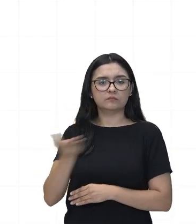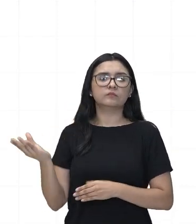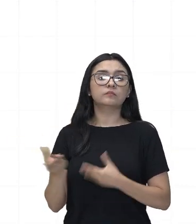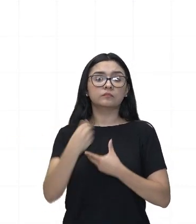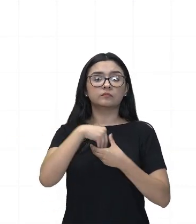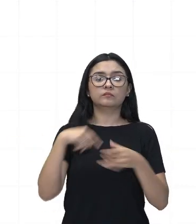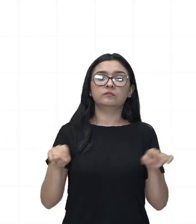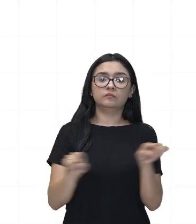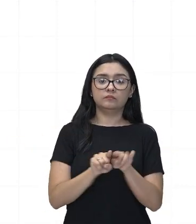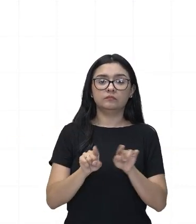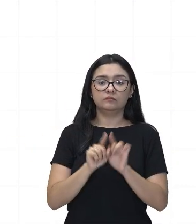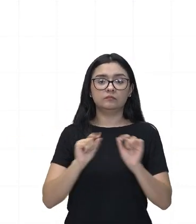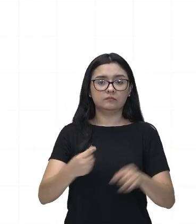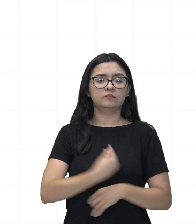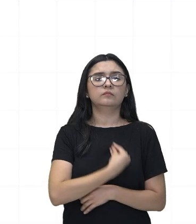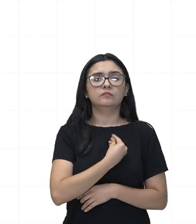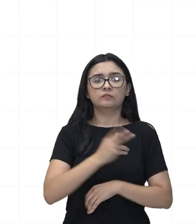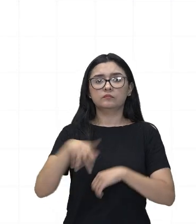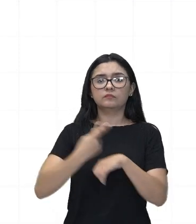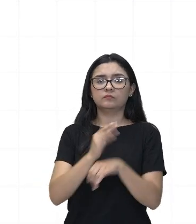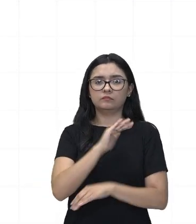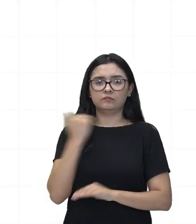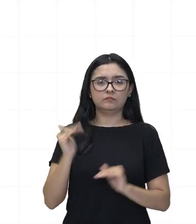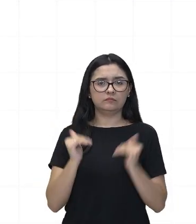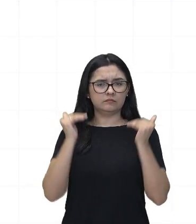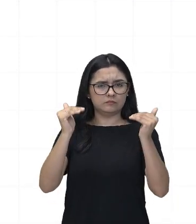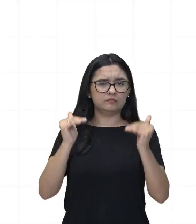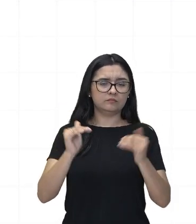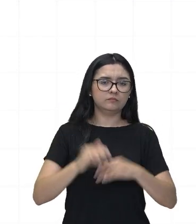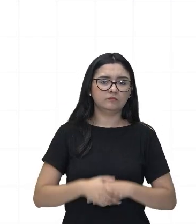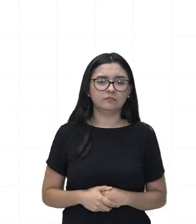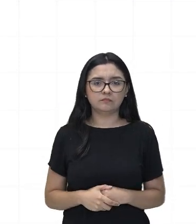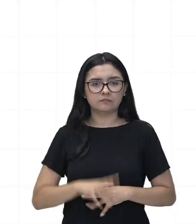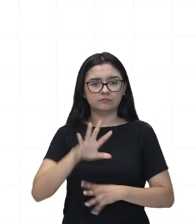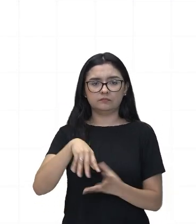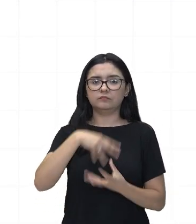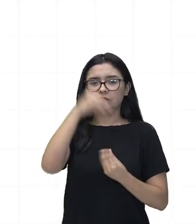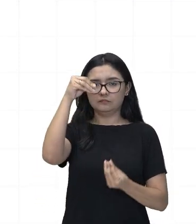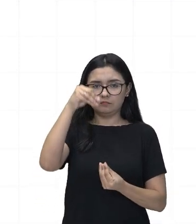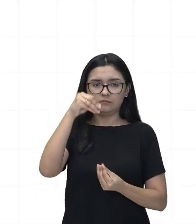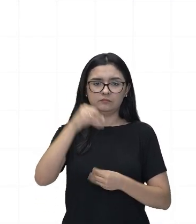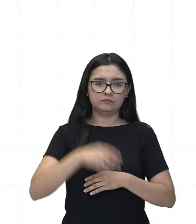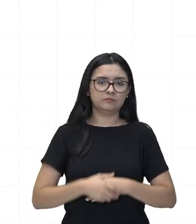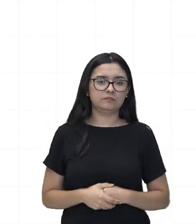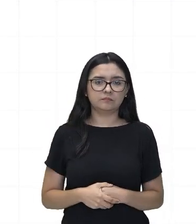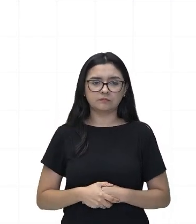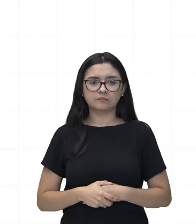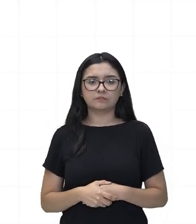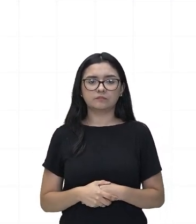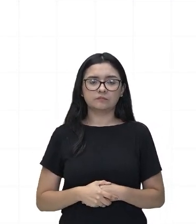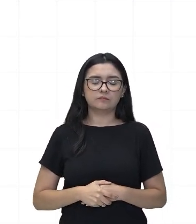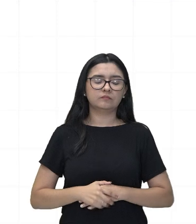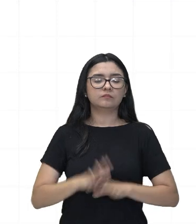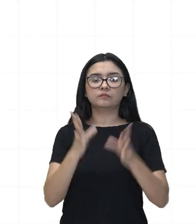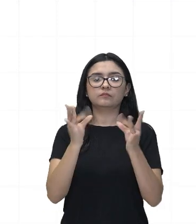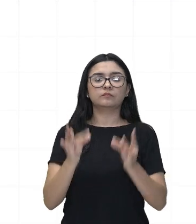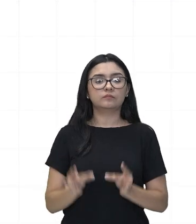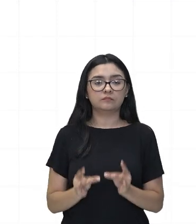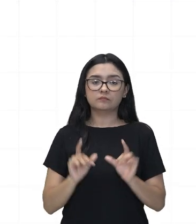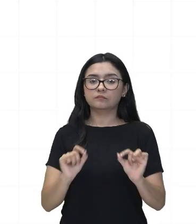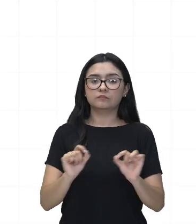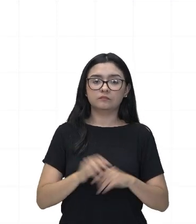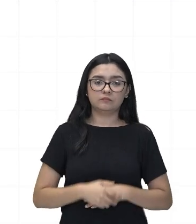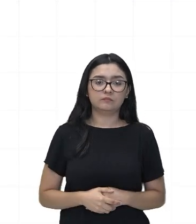imanência, material, físico, e transcendência, o espiritual, além matéria. O